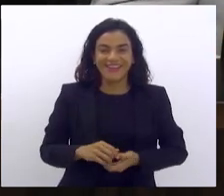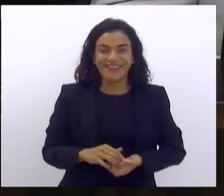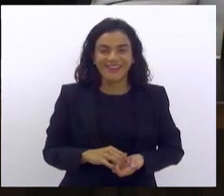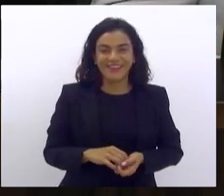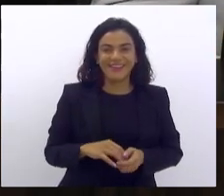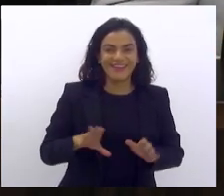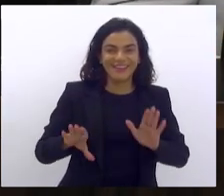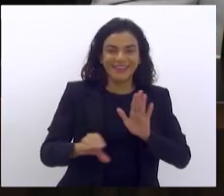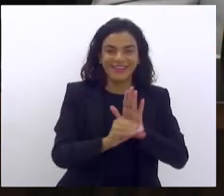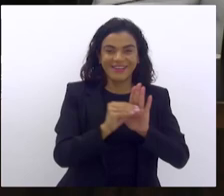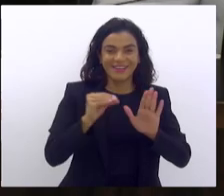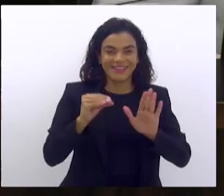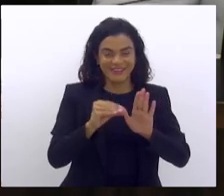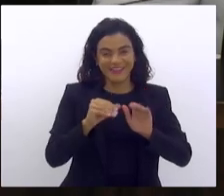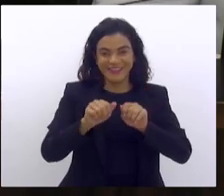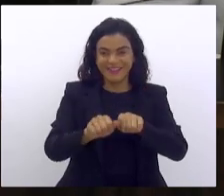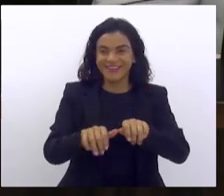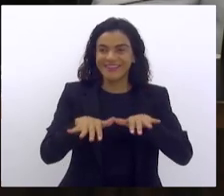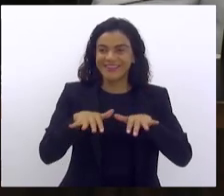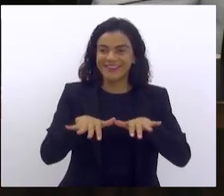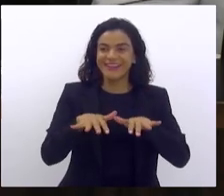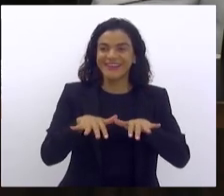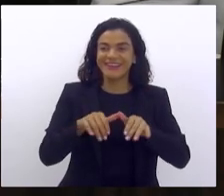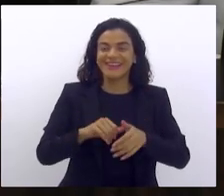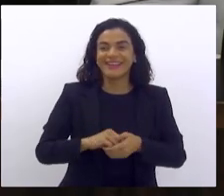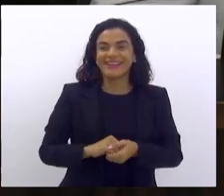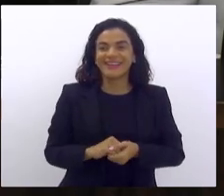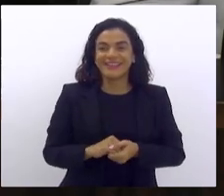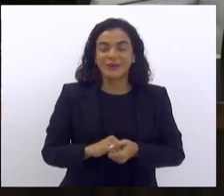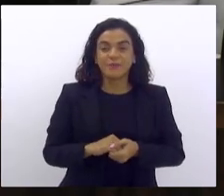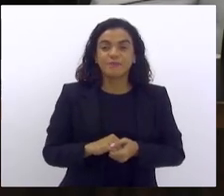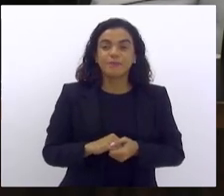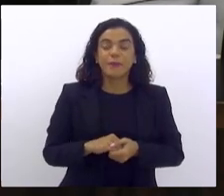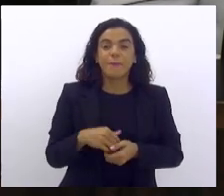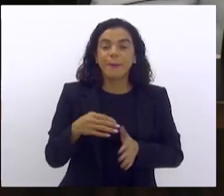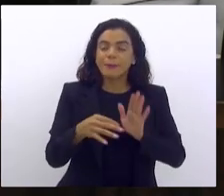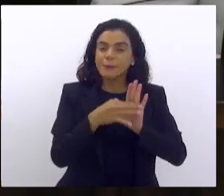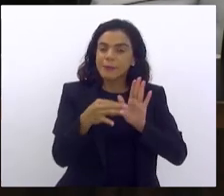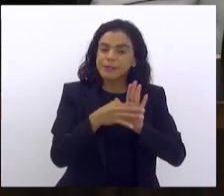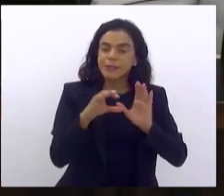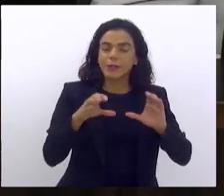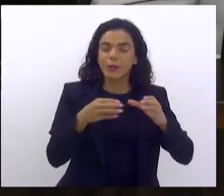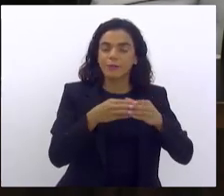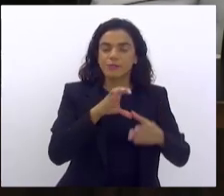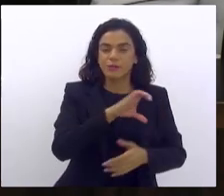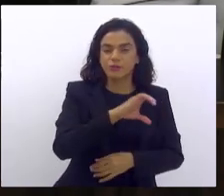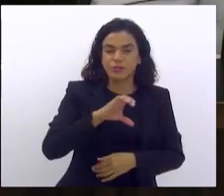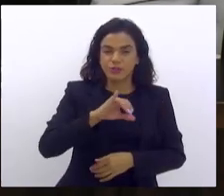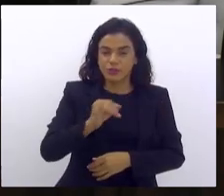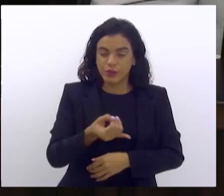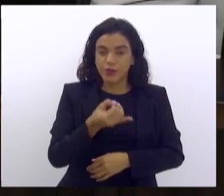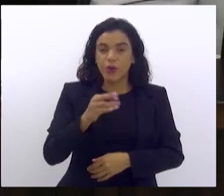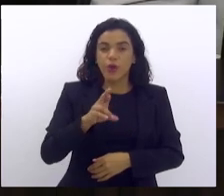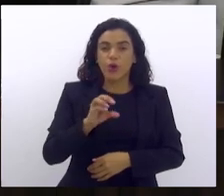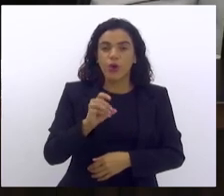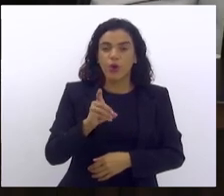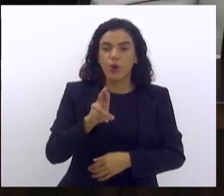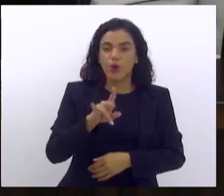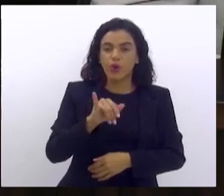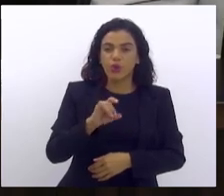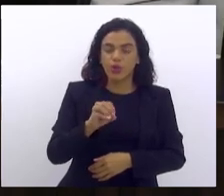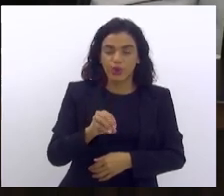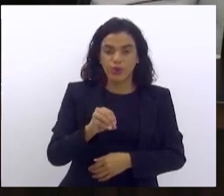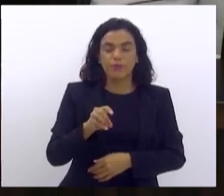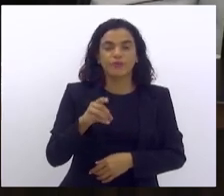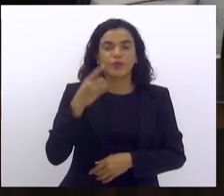as emendas de plenário. Para emitir parecer da Constituição e Justiça, Rodrigo Amorim,